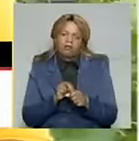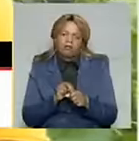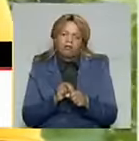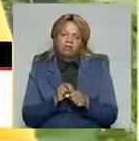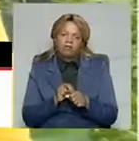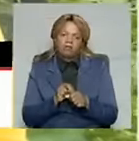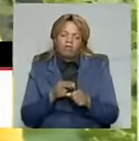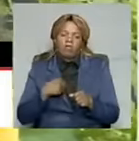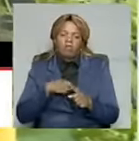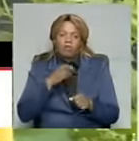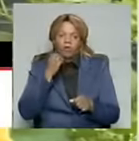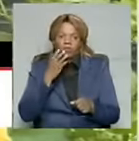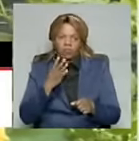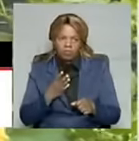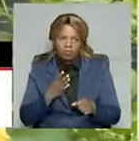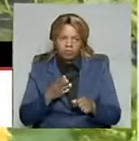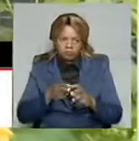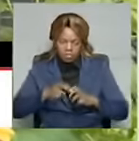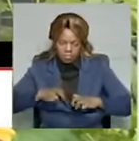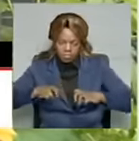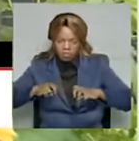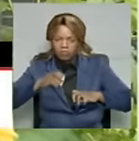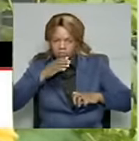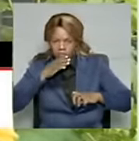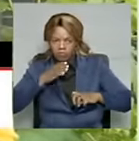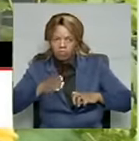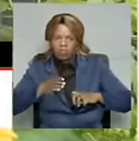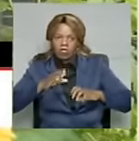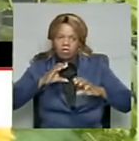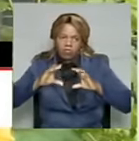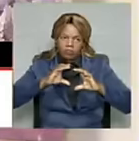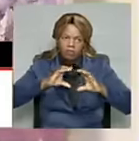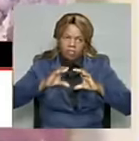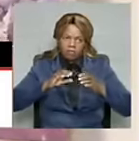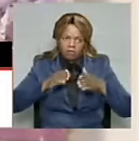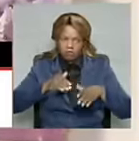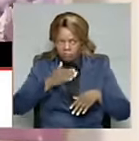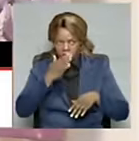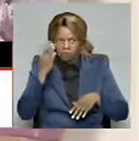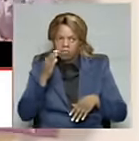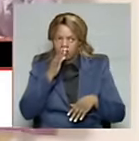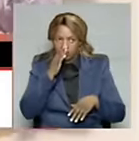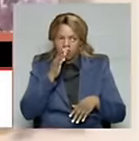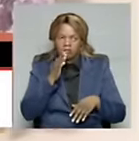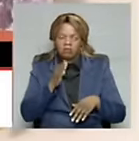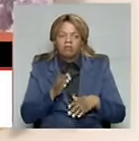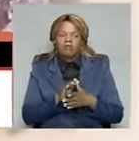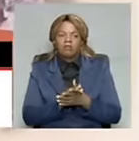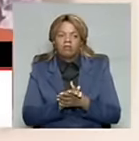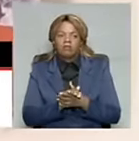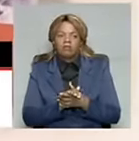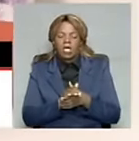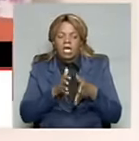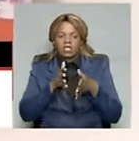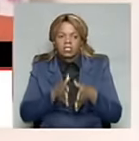tivemos apenas uma reunião nas primeiras horas da manhã, onde apareceram